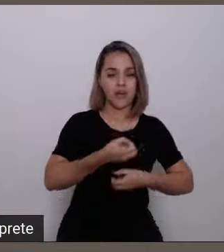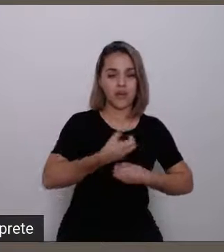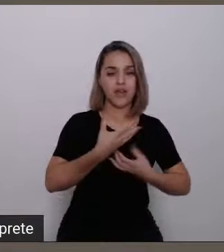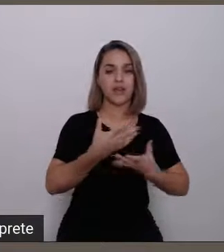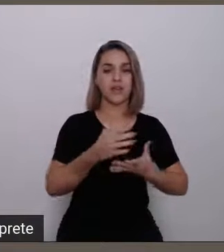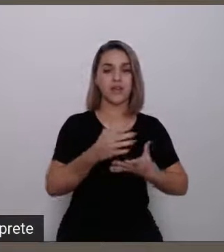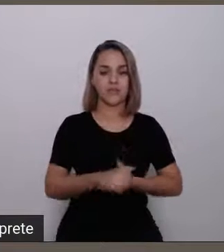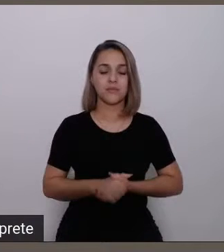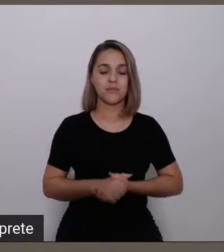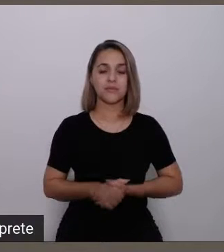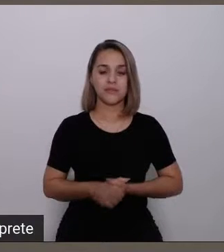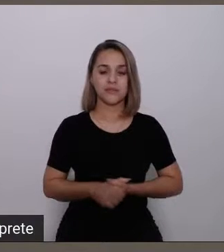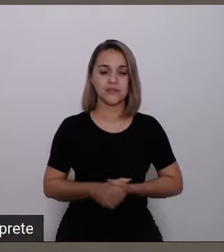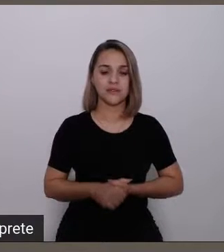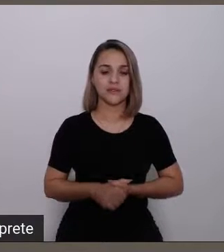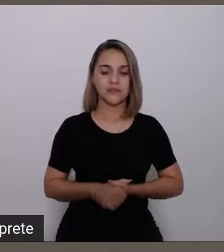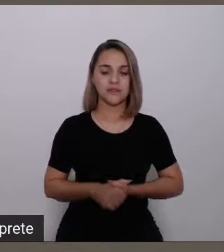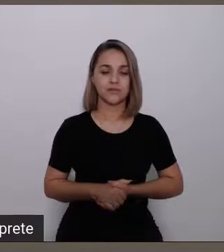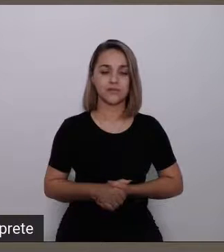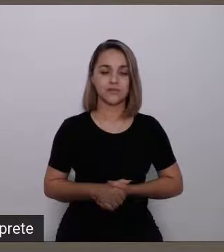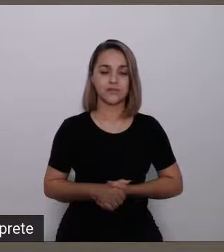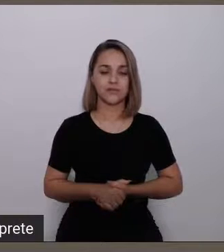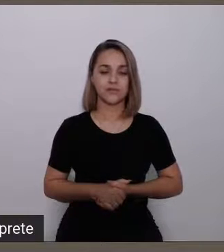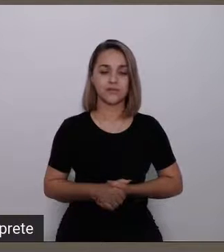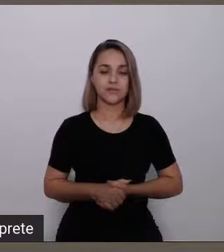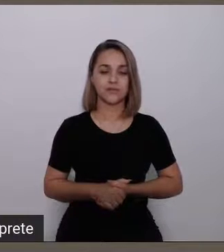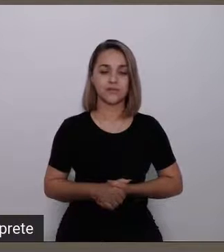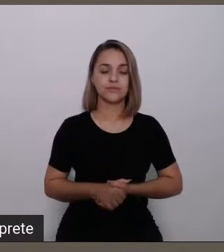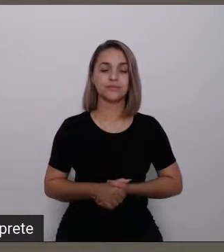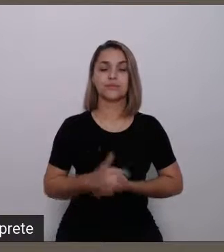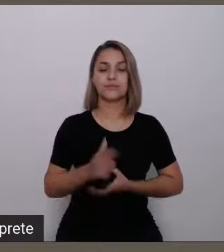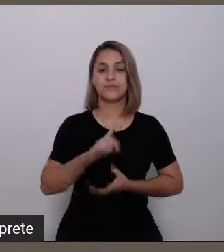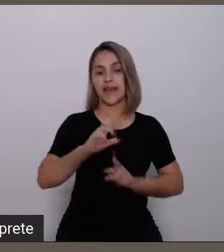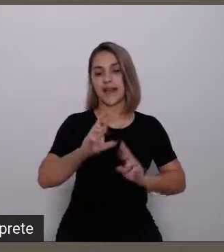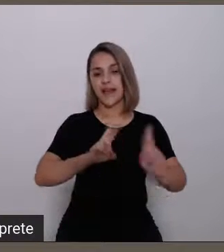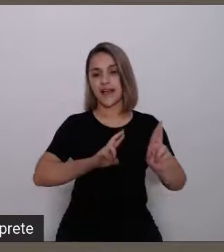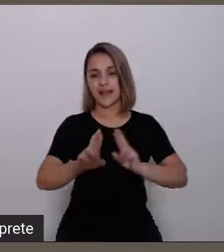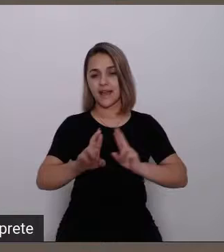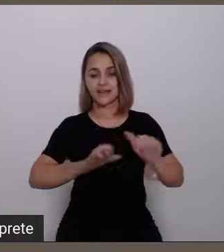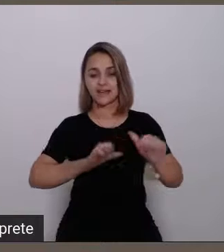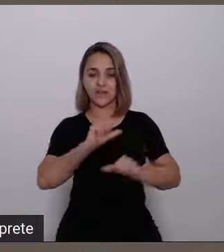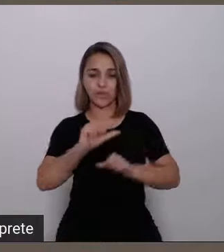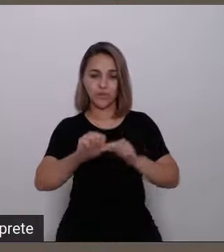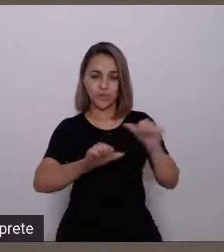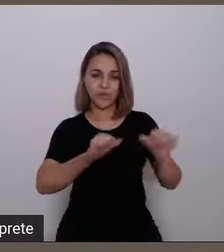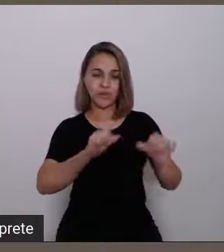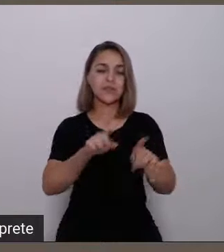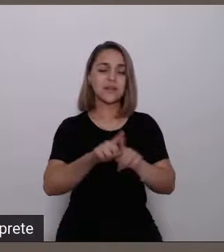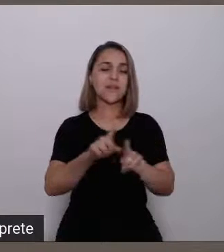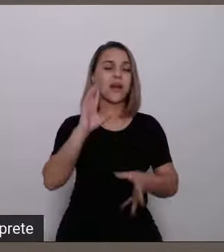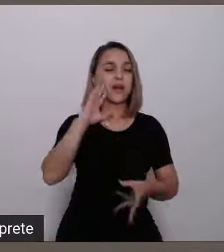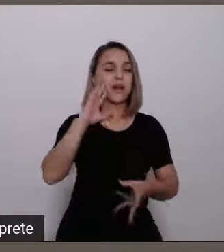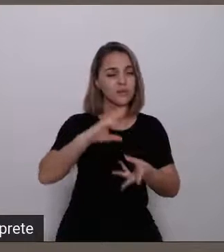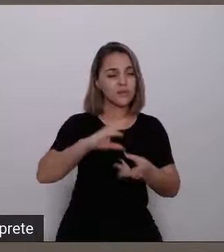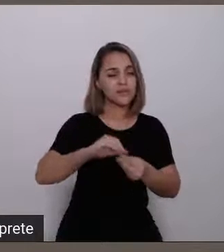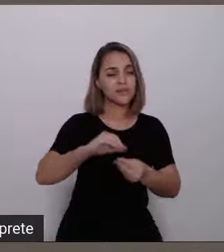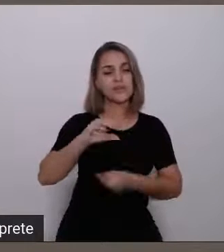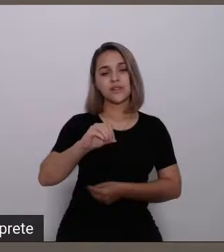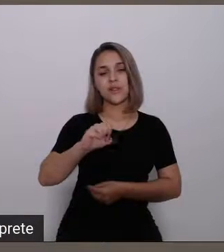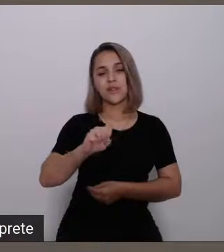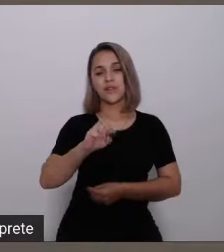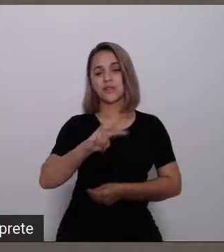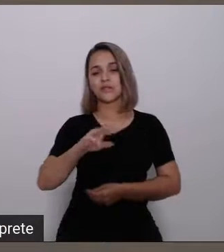poemas, é que muda a relação muda o entendimento, eu acho, do Oswald, da relação entre